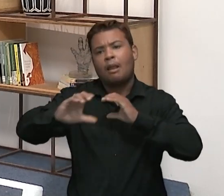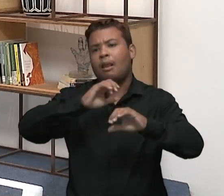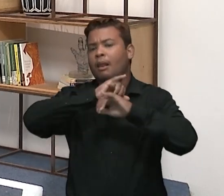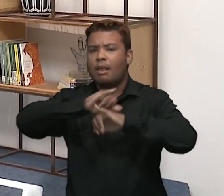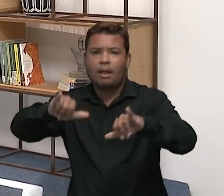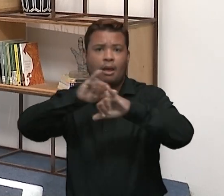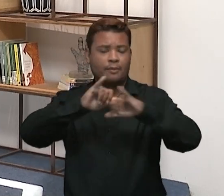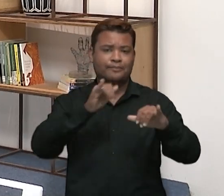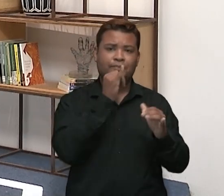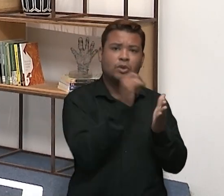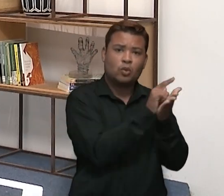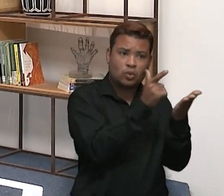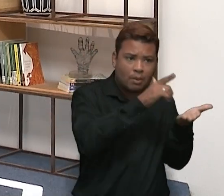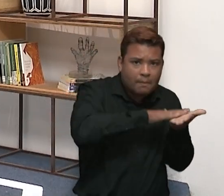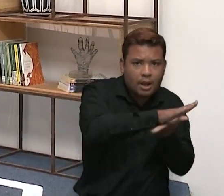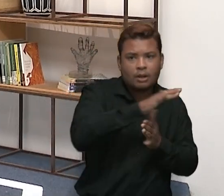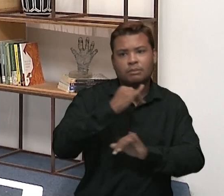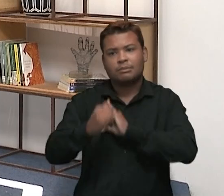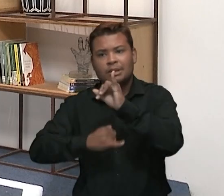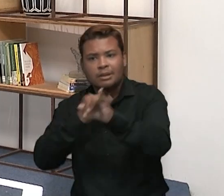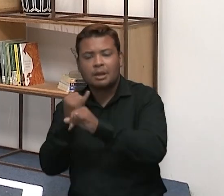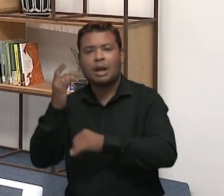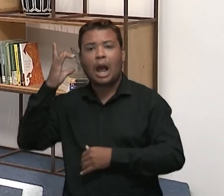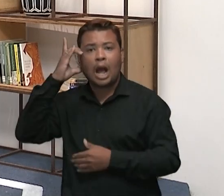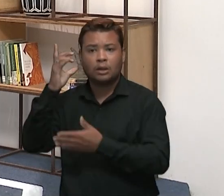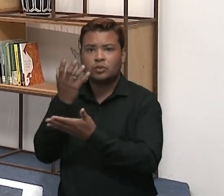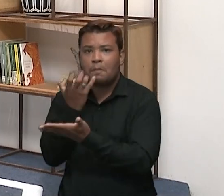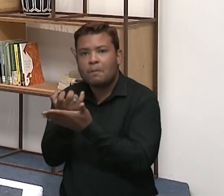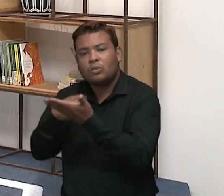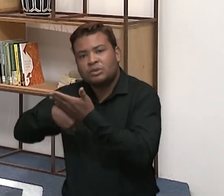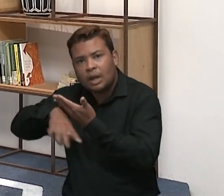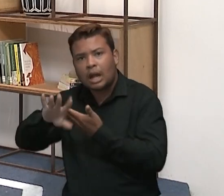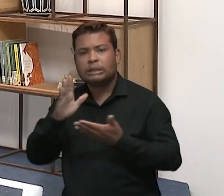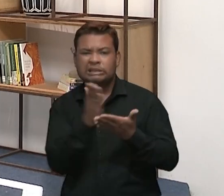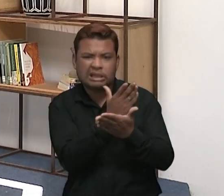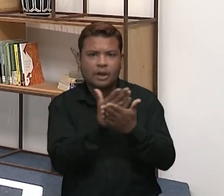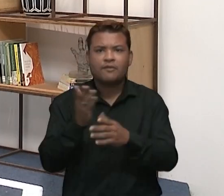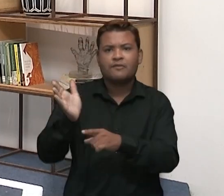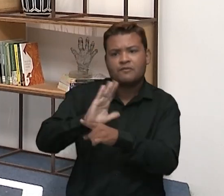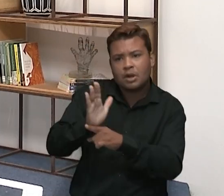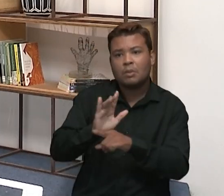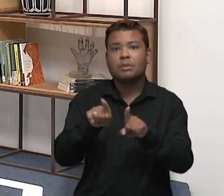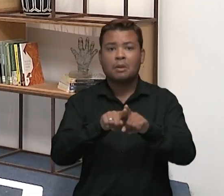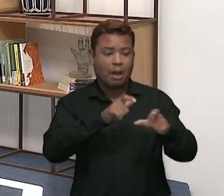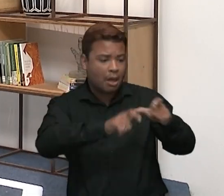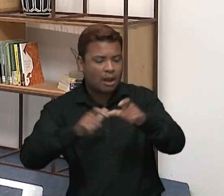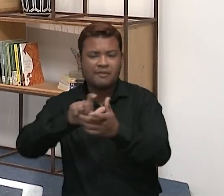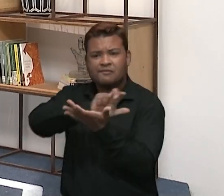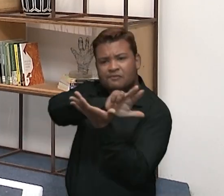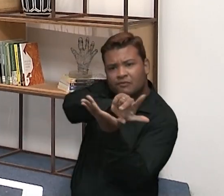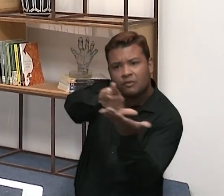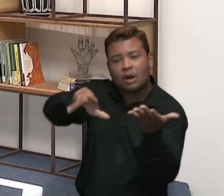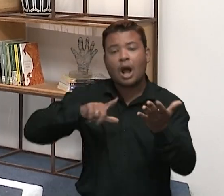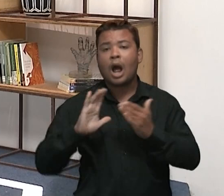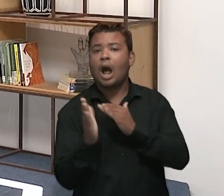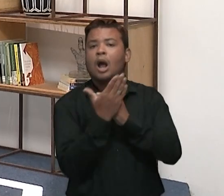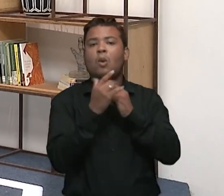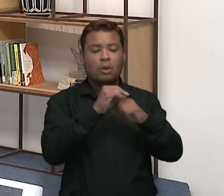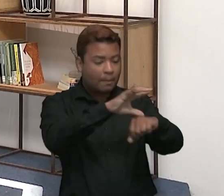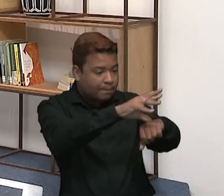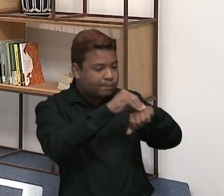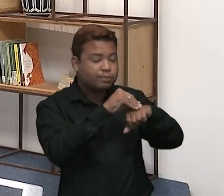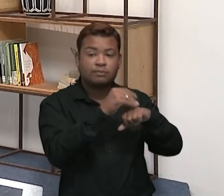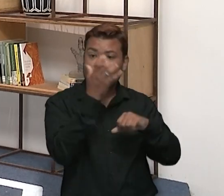impresso, internet, rádio, podcast, livros, filme e quadrinhos nos deixando mais próximos do